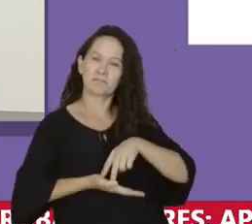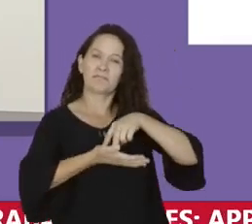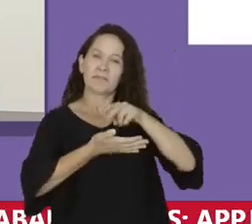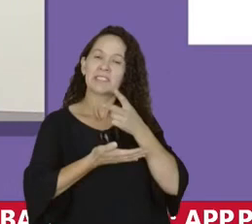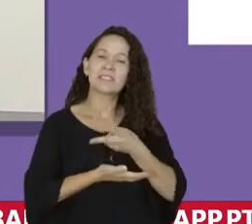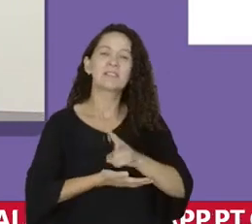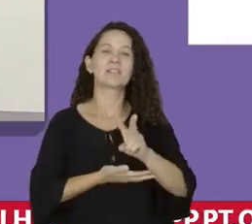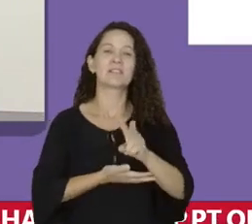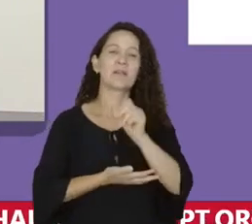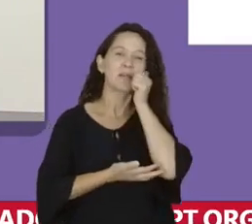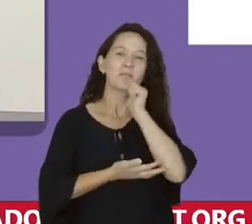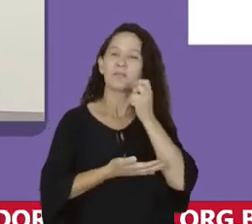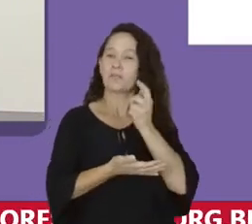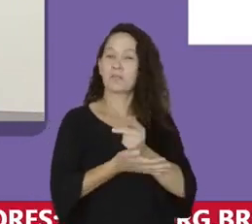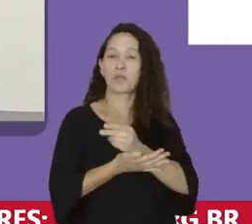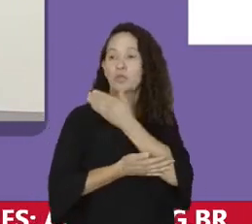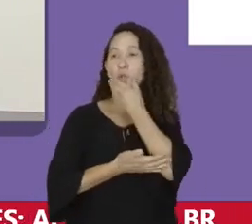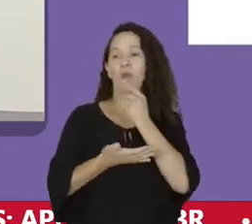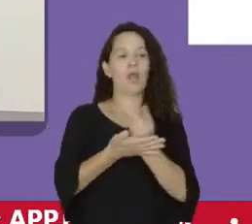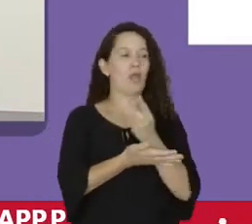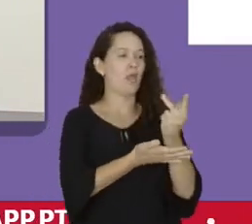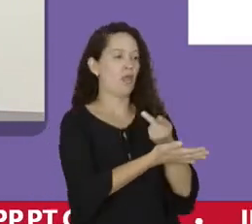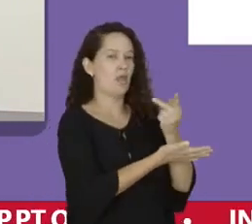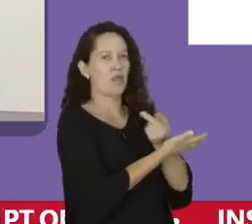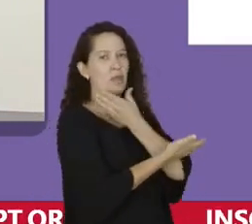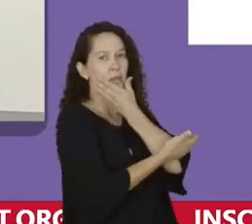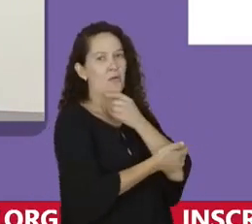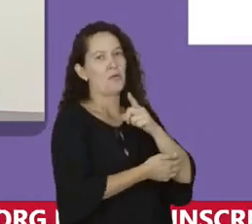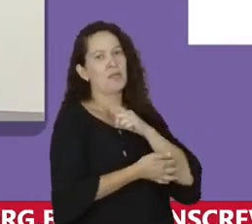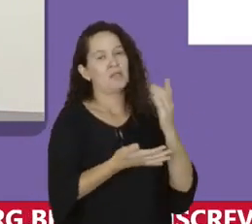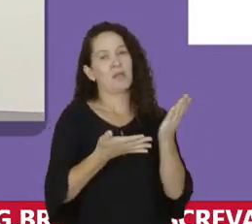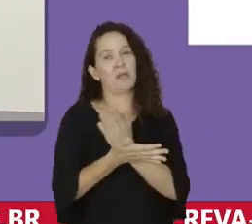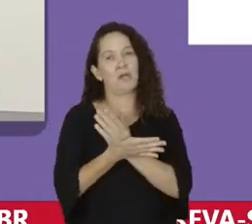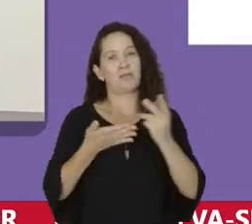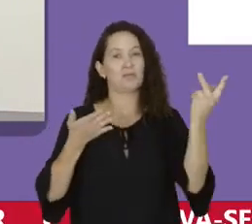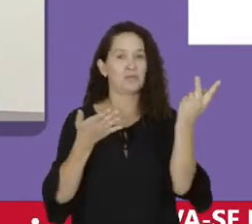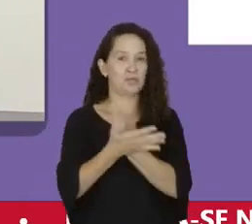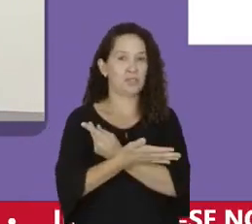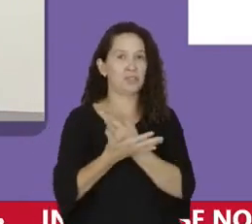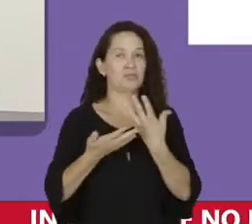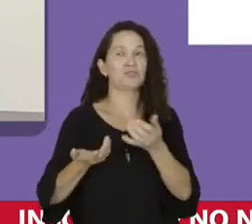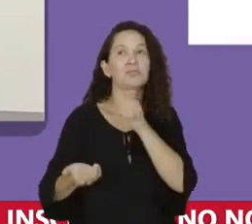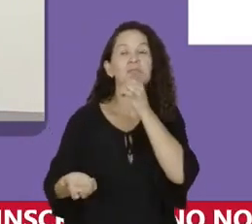mostrarem sempre, mesmo que o homem erre, mesmo que ele tenha